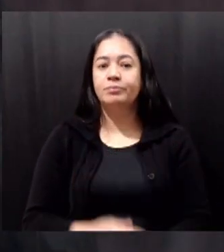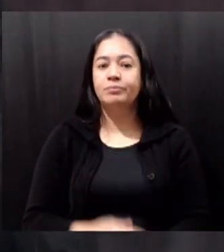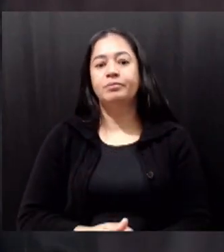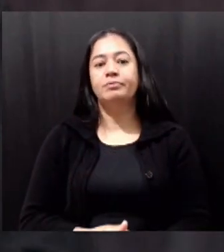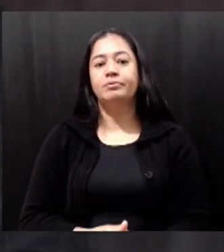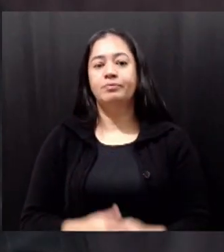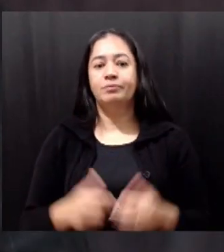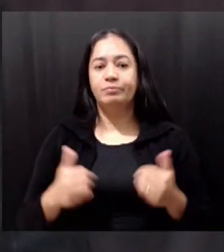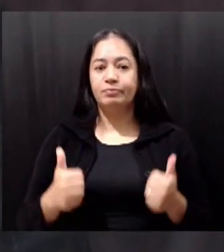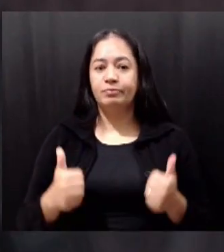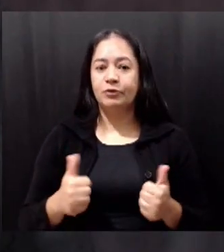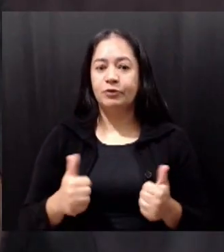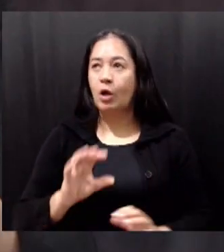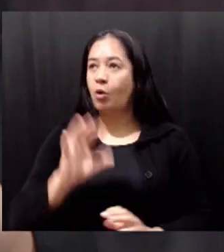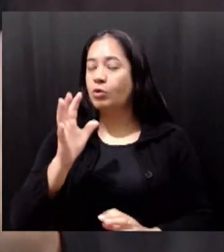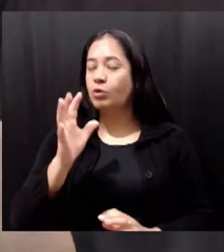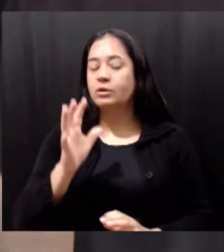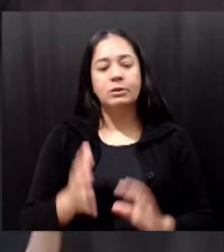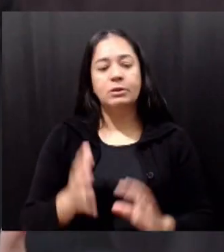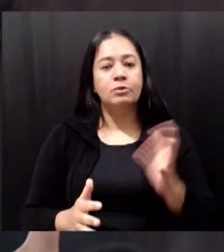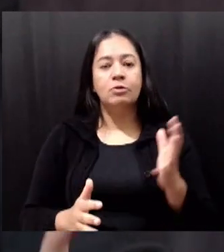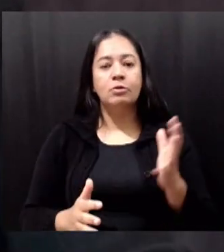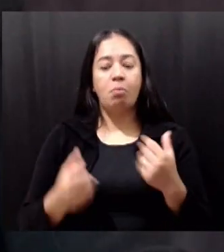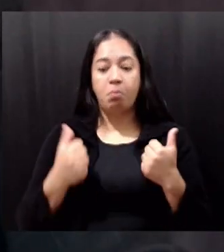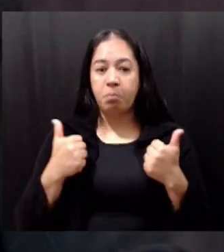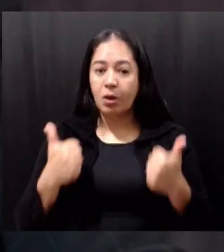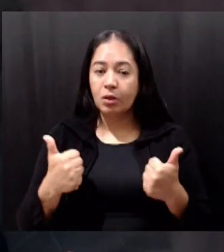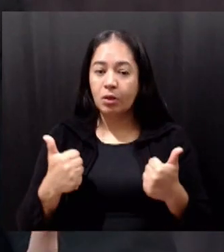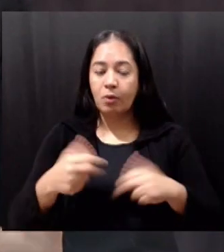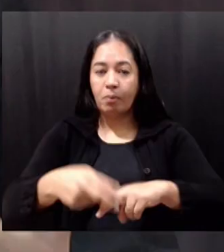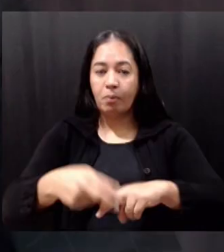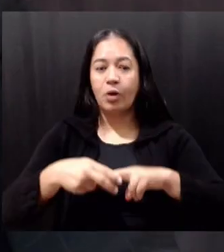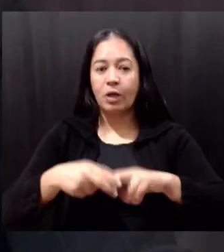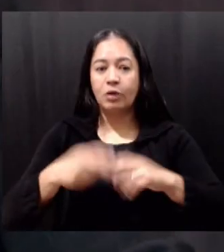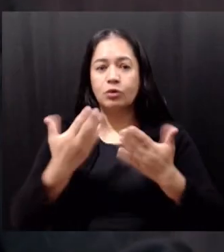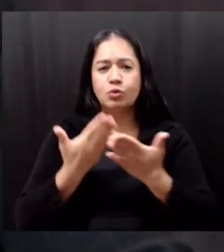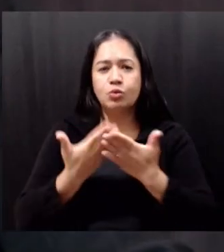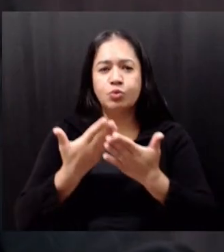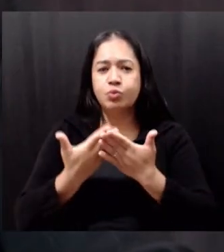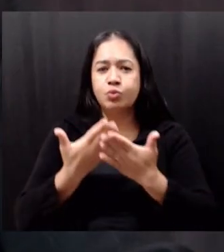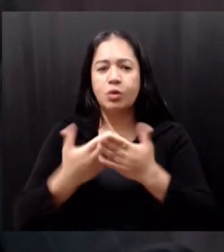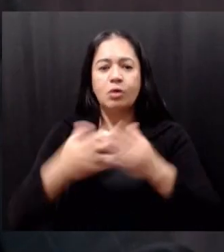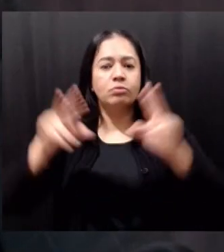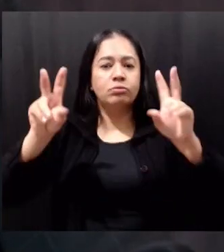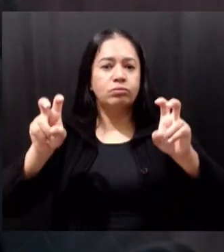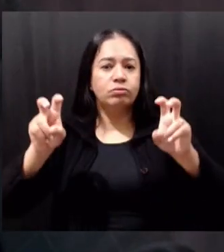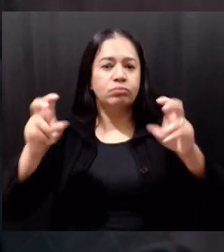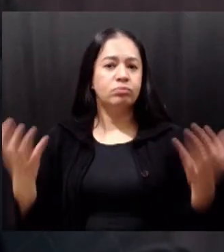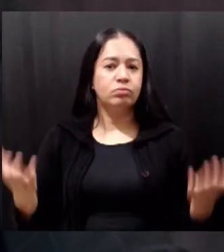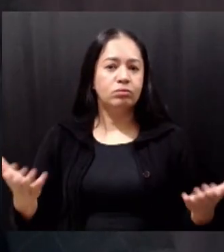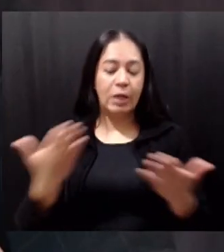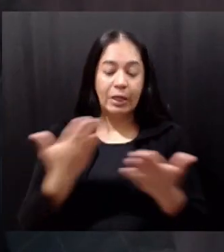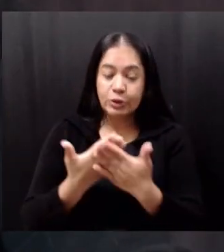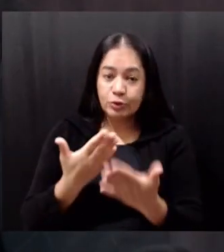aconteceu bem em relação a estudos sobre isso, bem em relação a essa